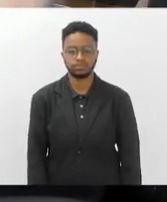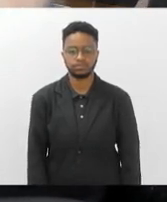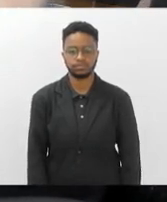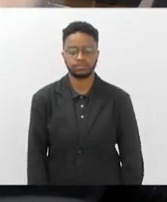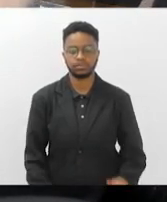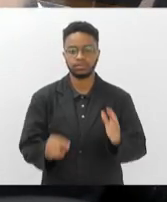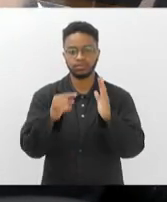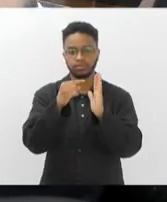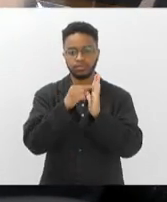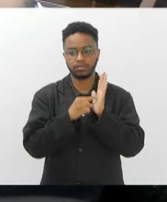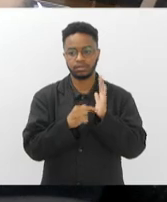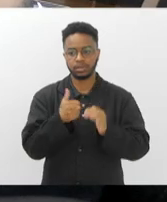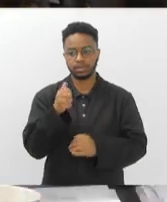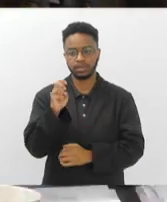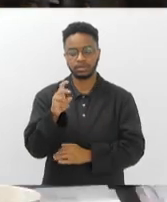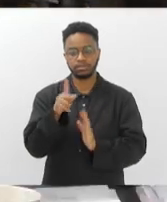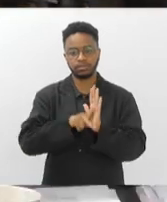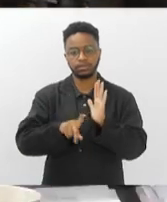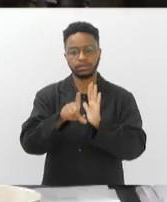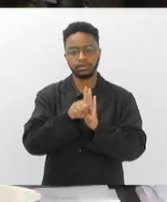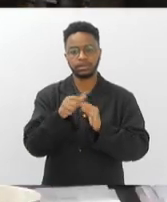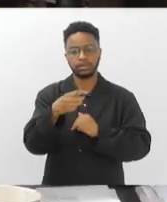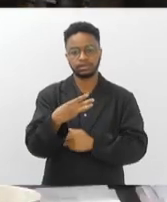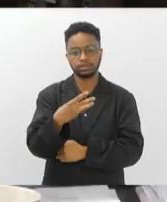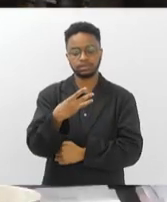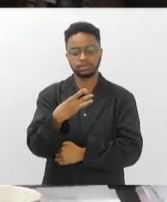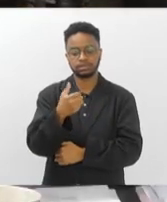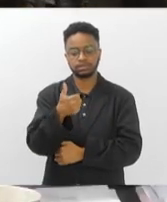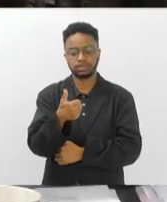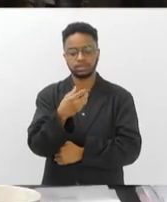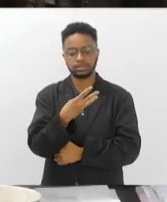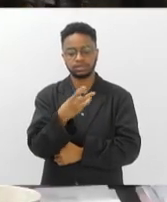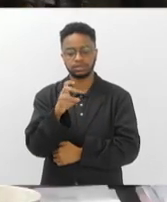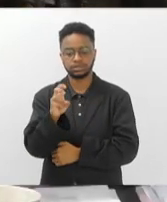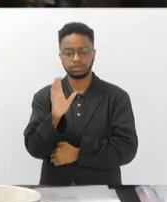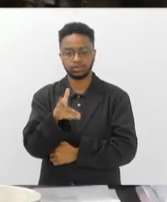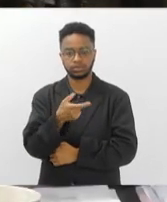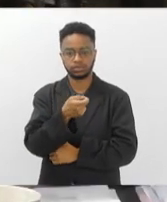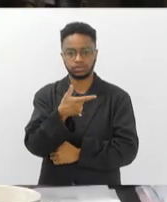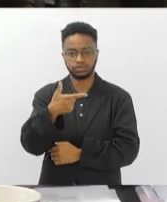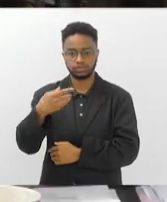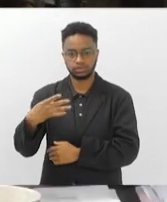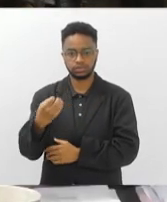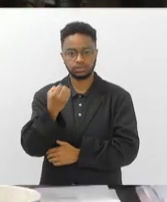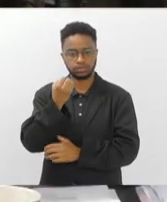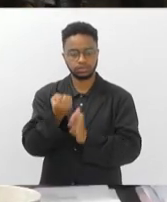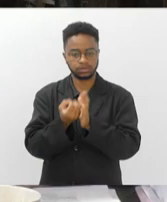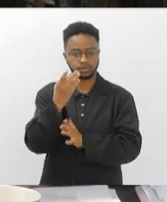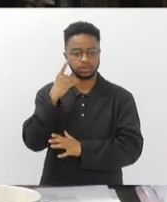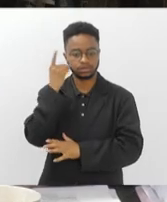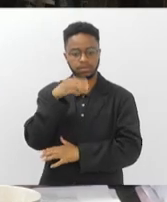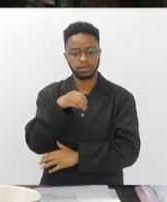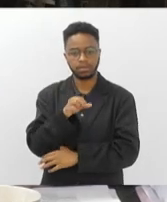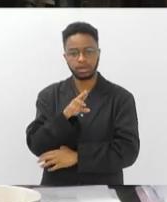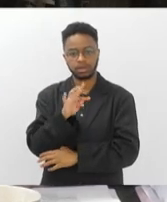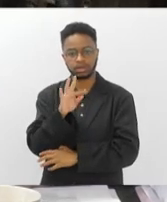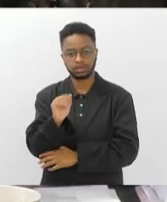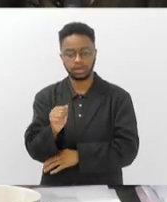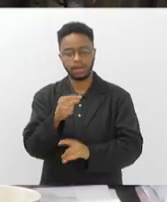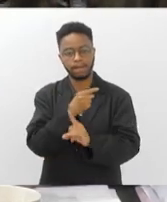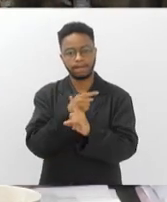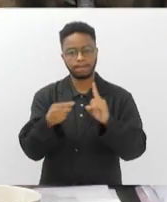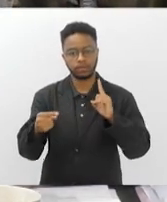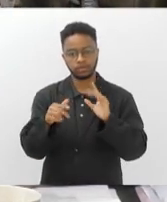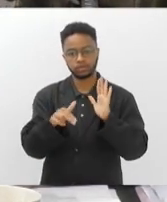Item 15 da pauta, projeto de lei número 3.135, de 2024, de autoria da deputada Marta Rocha, que